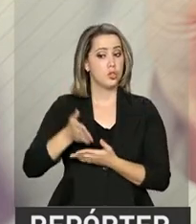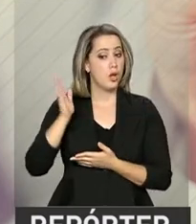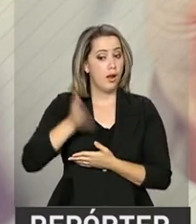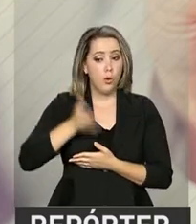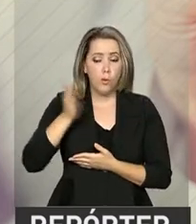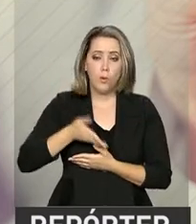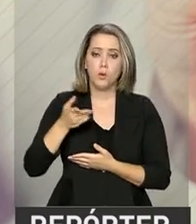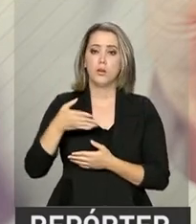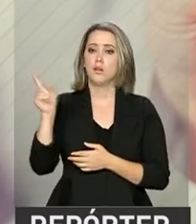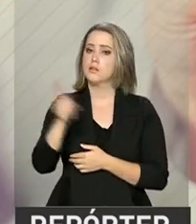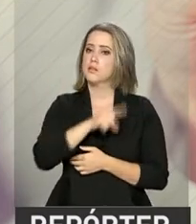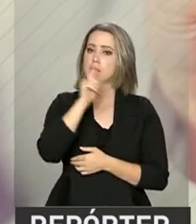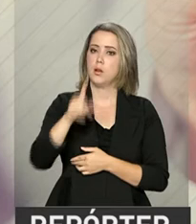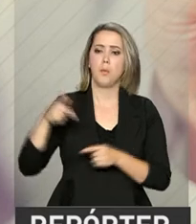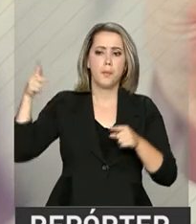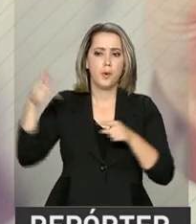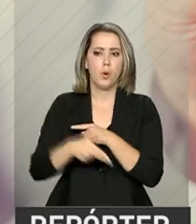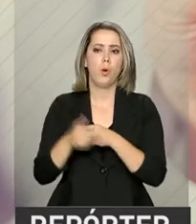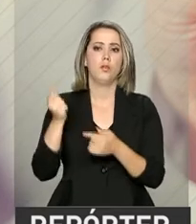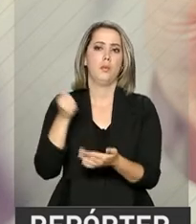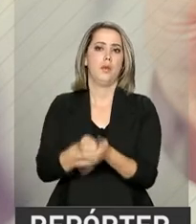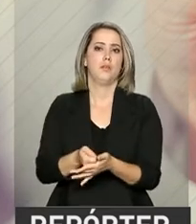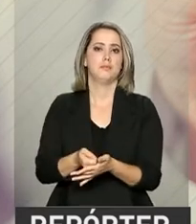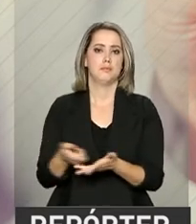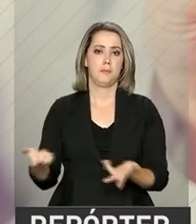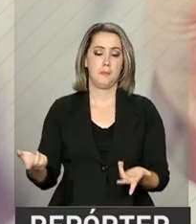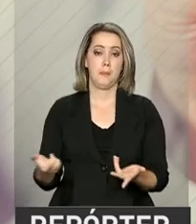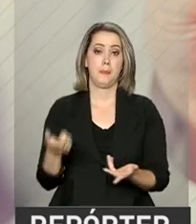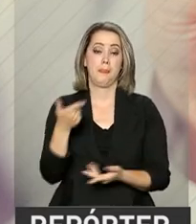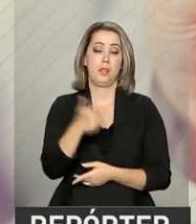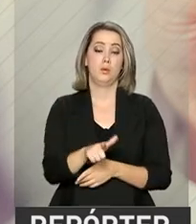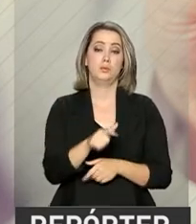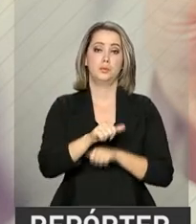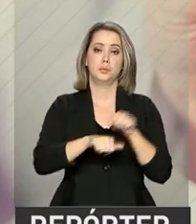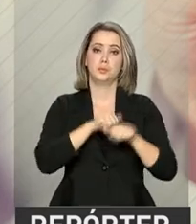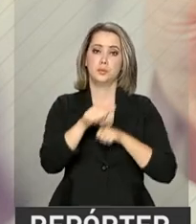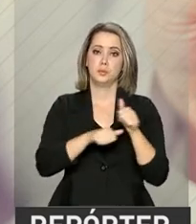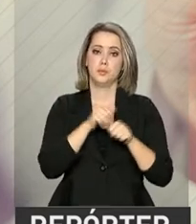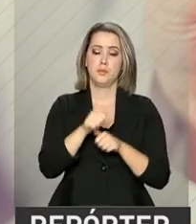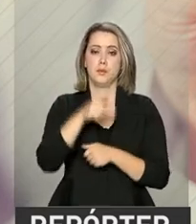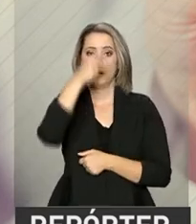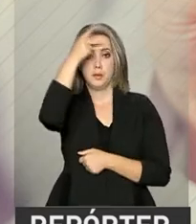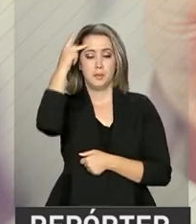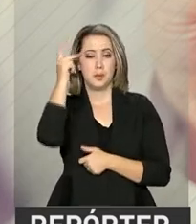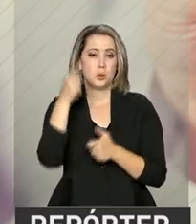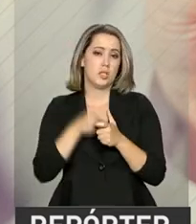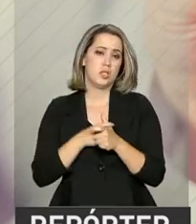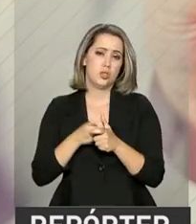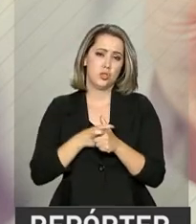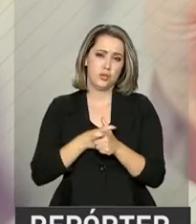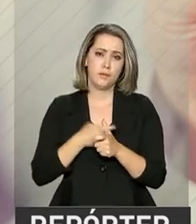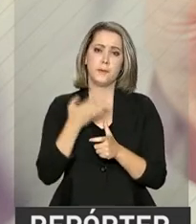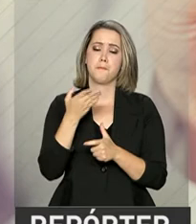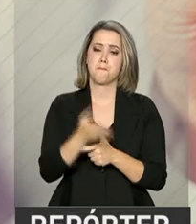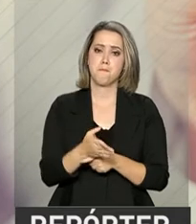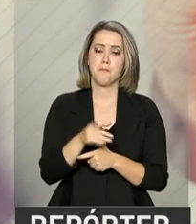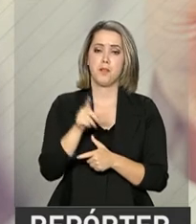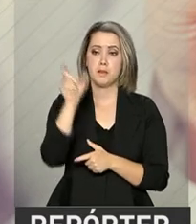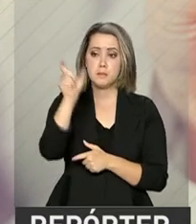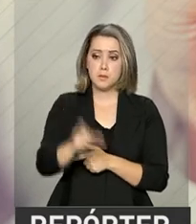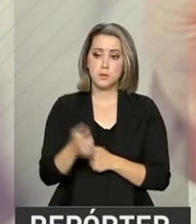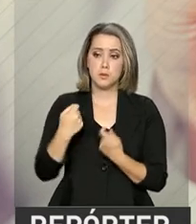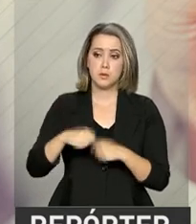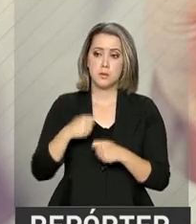imediato e as cobranças são suspensas no ato do pedido. Outra mudança foi para quem está devendo alguma parcela operadora. Essas